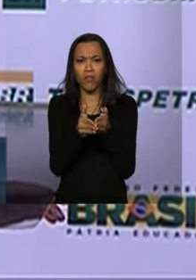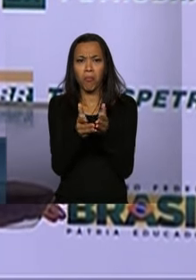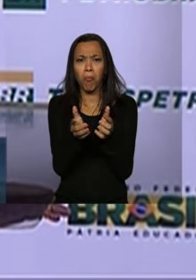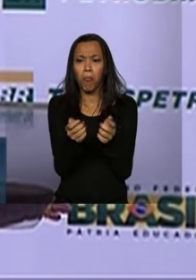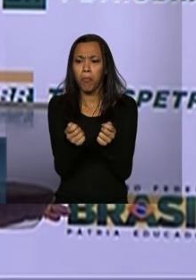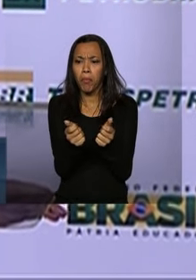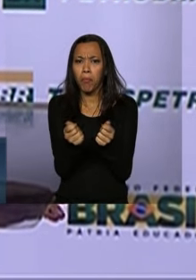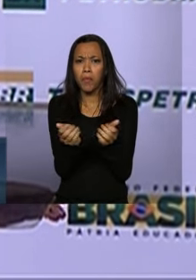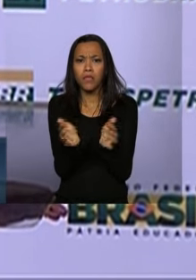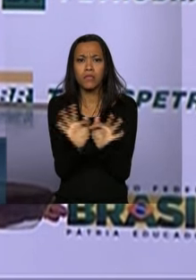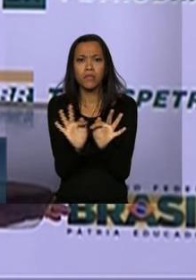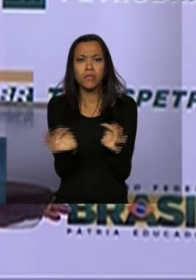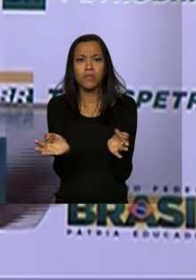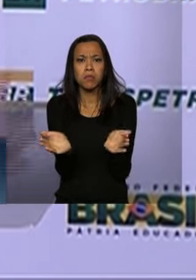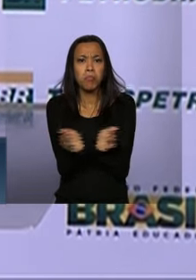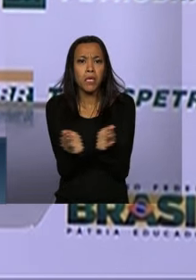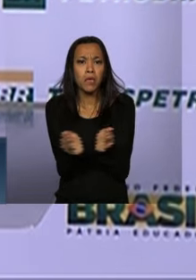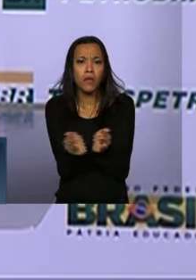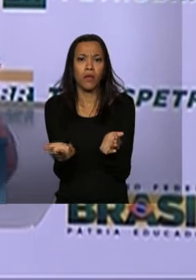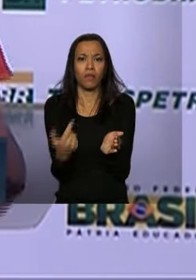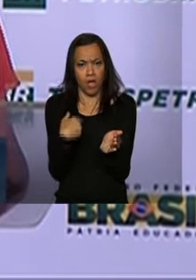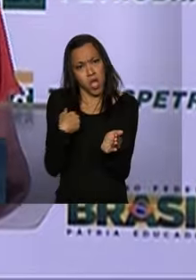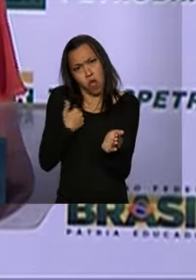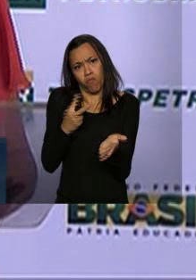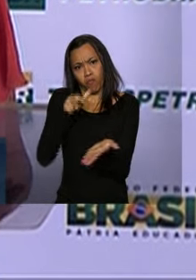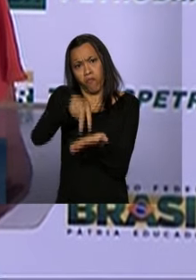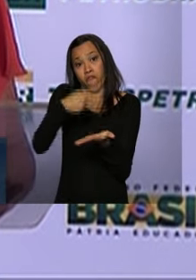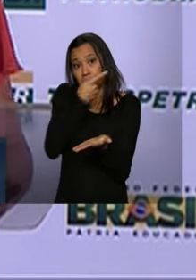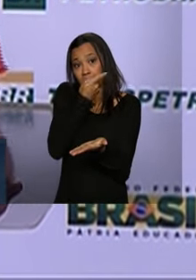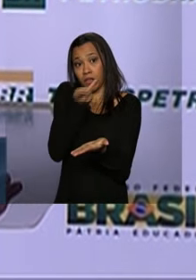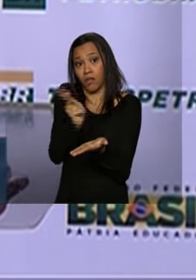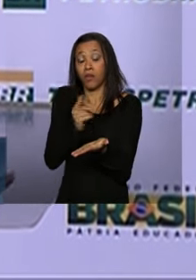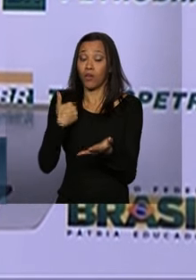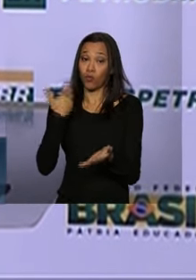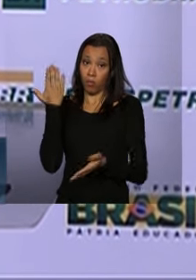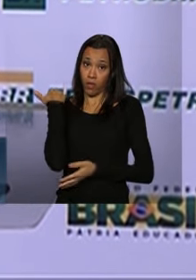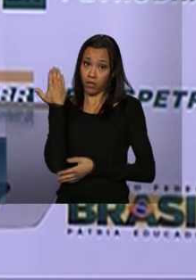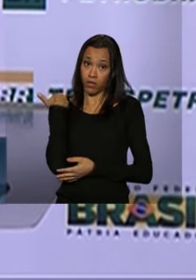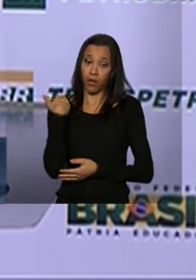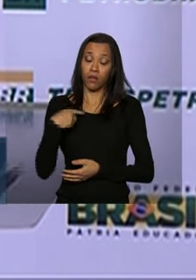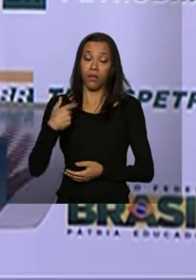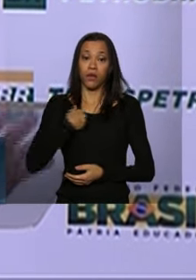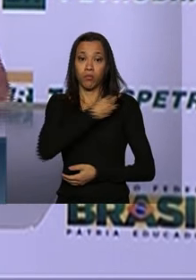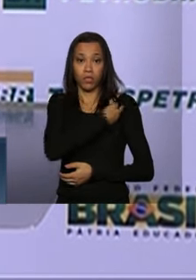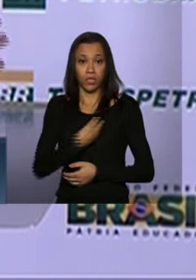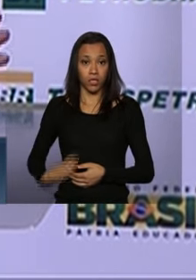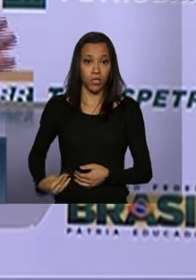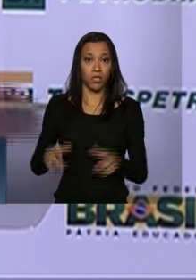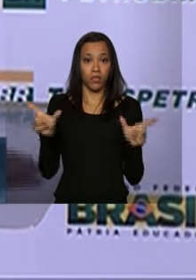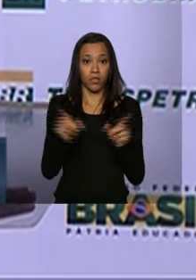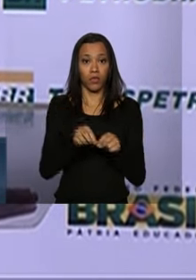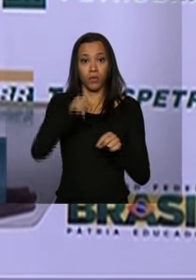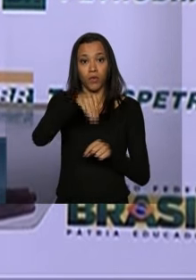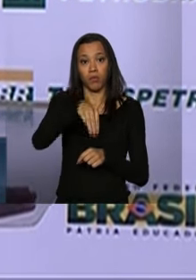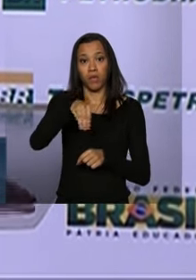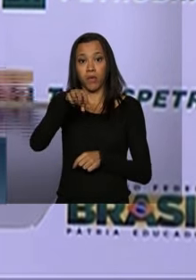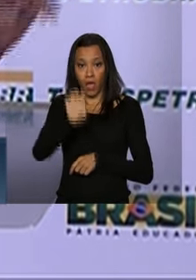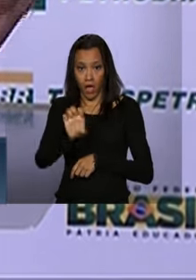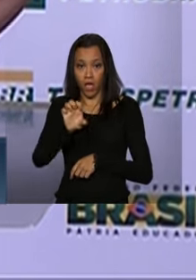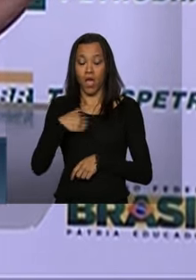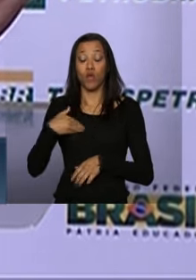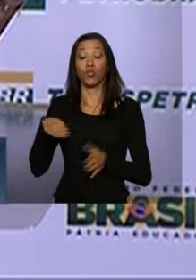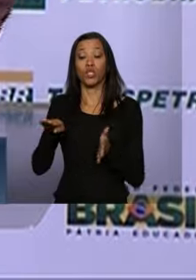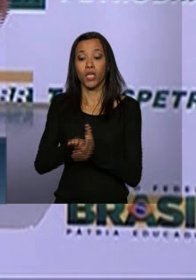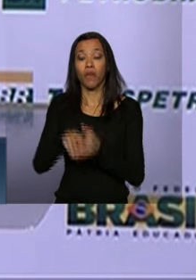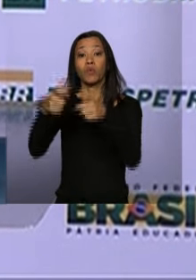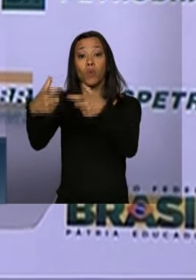dos quais eu visitei, porque era então ministra de Minas e Energia, tinham grama no chão.